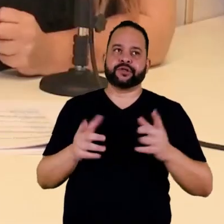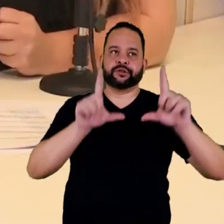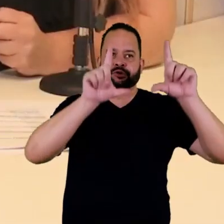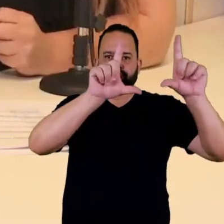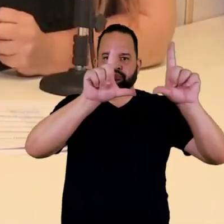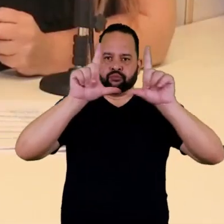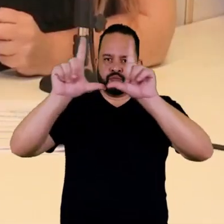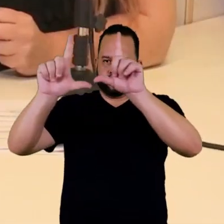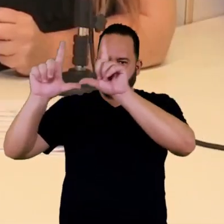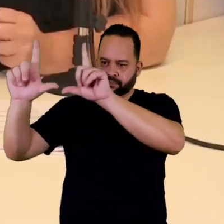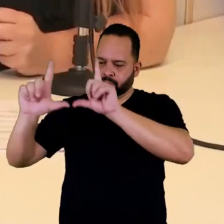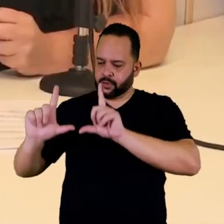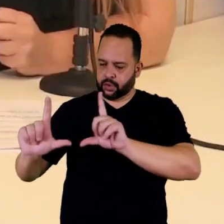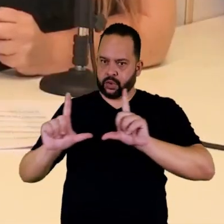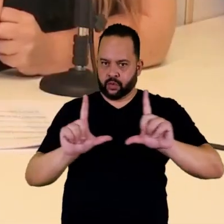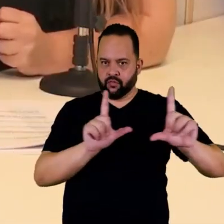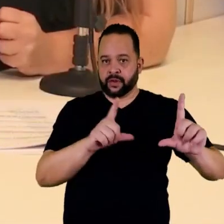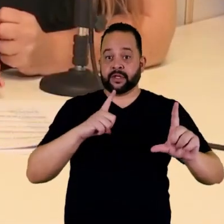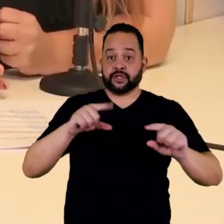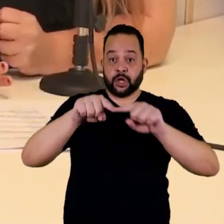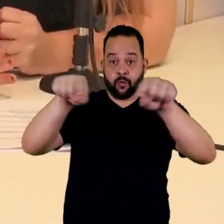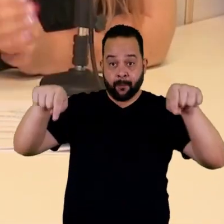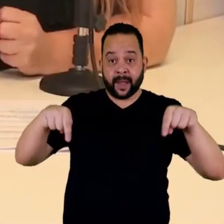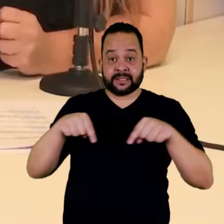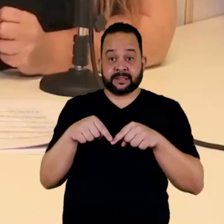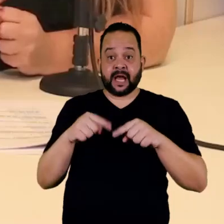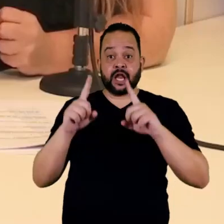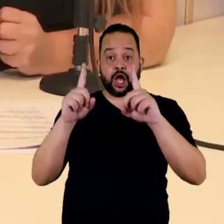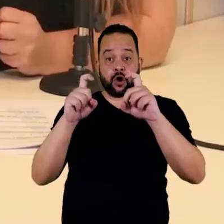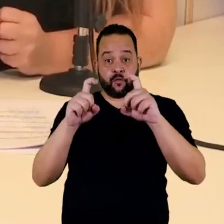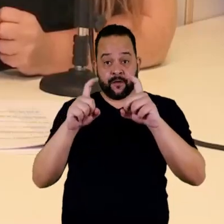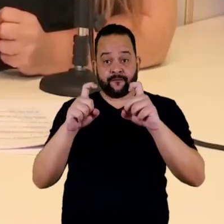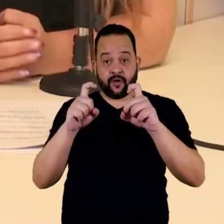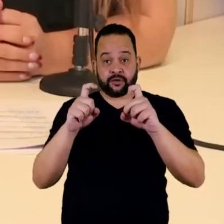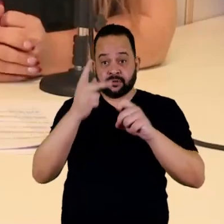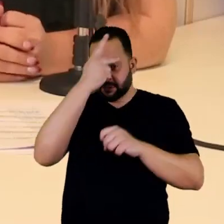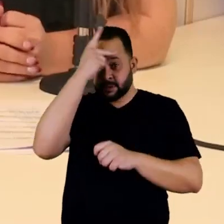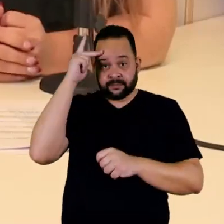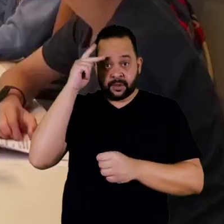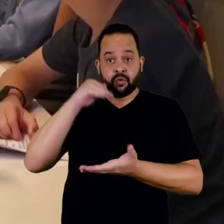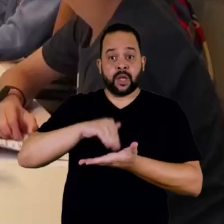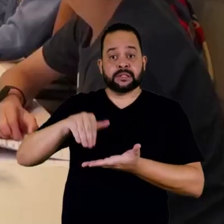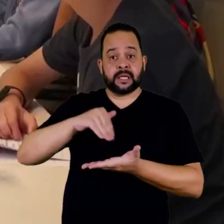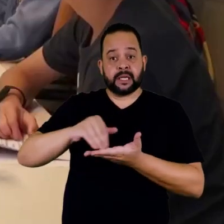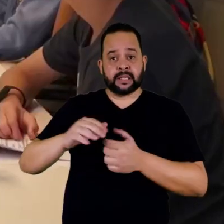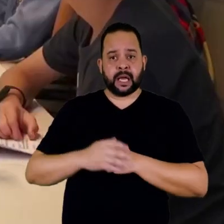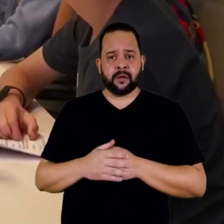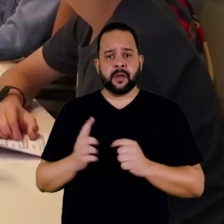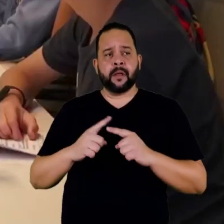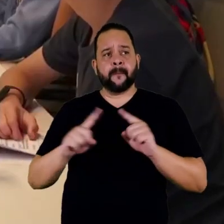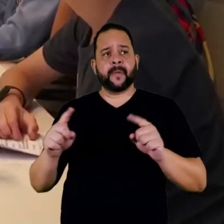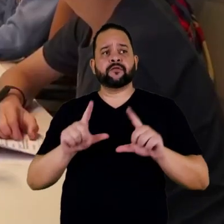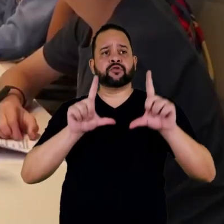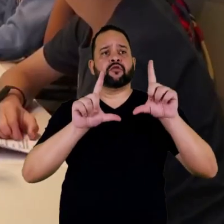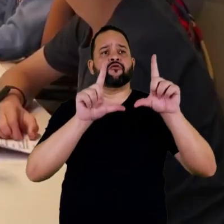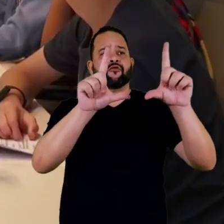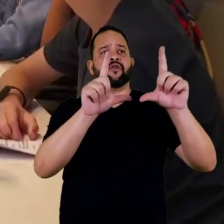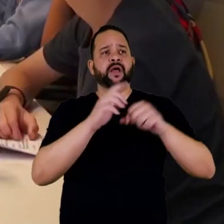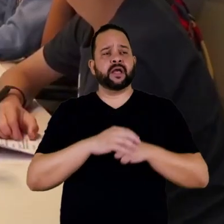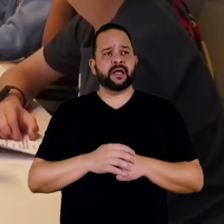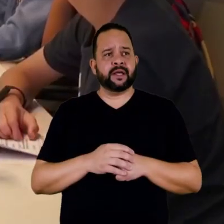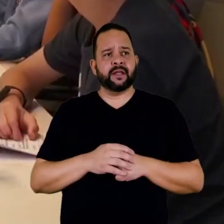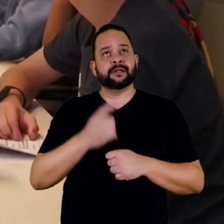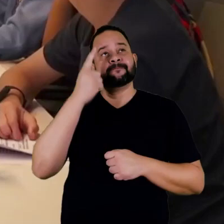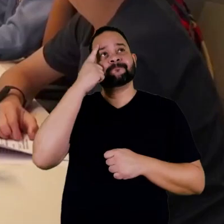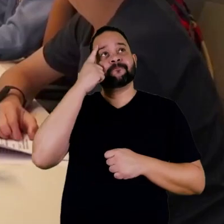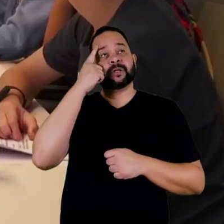que na secretaria a gente tem lá um salão dos quadros com as fotografias dos secretários Mas você olhar aquele quadro e pensar